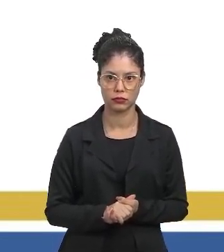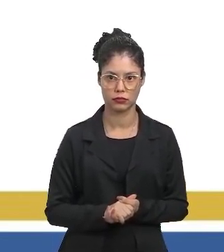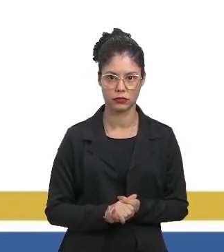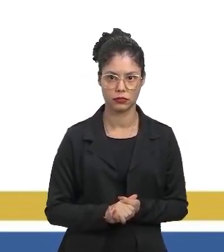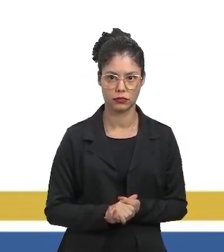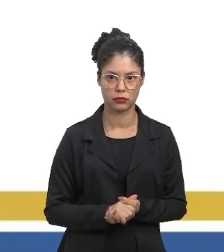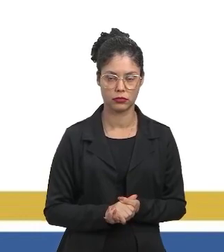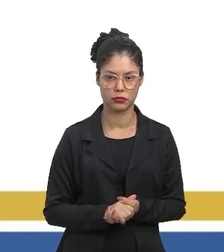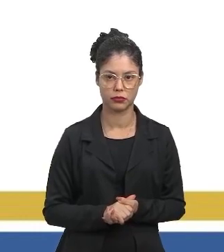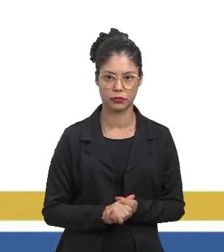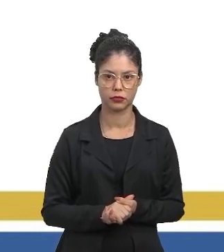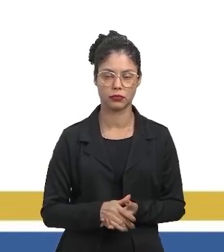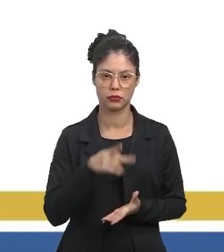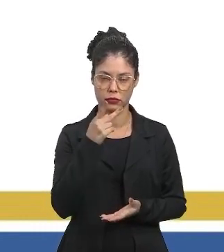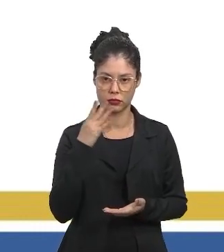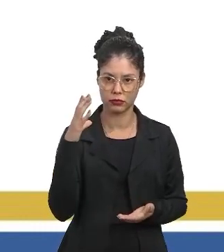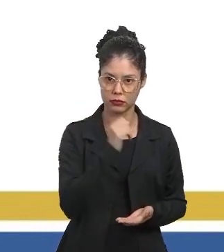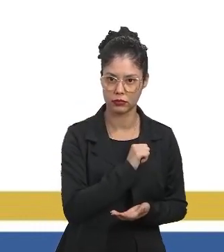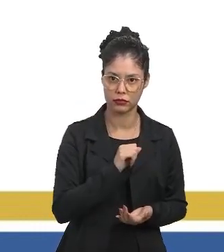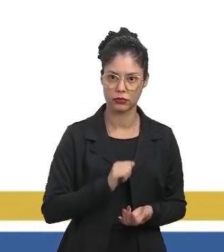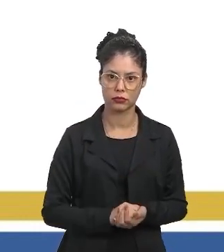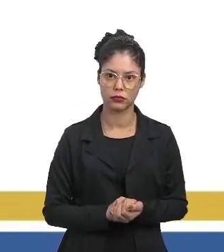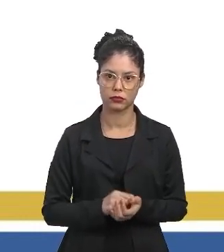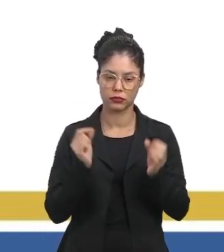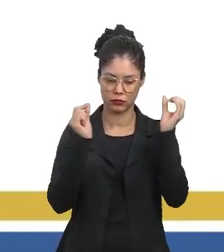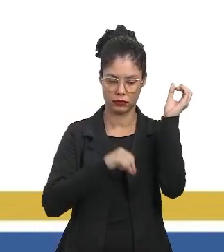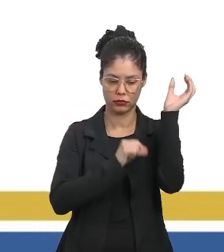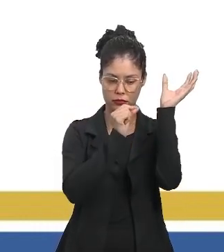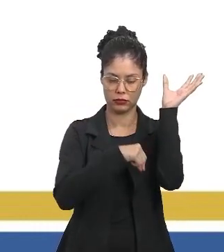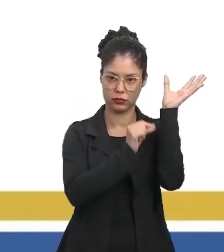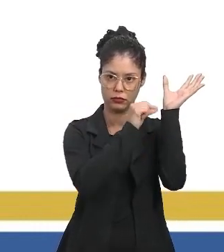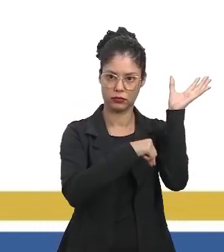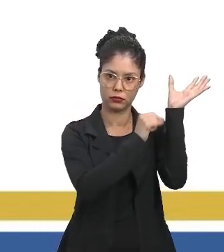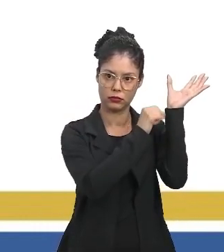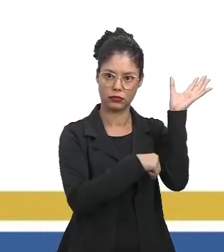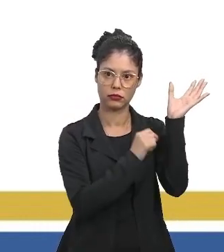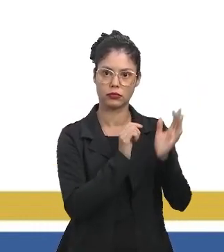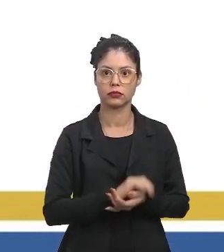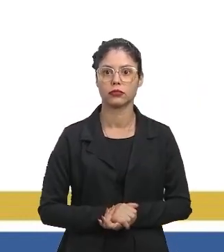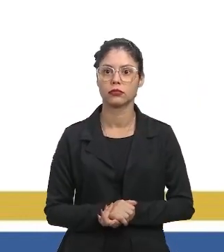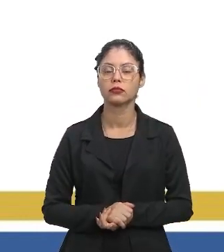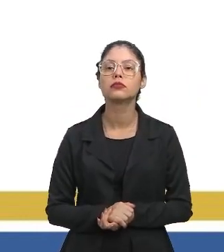Copiado. Falar rapidamente de fotossíntese.